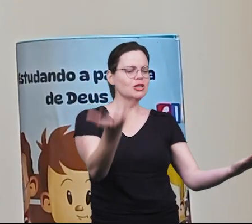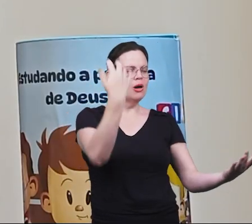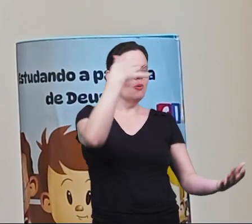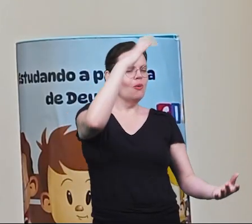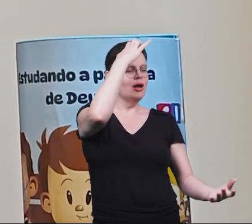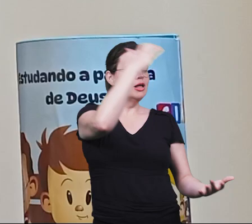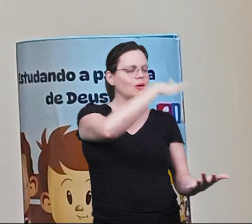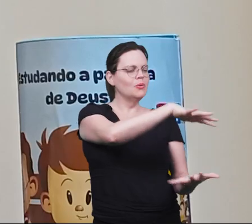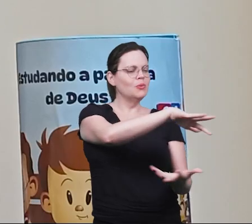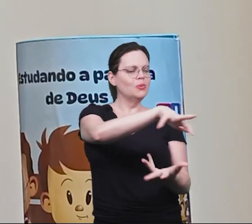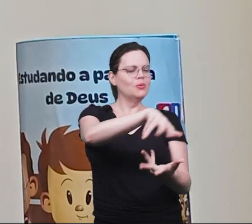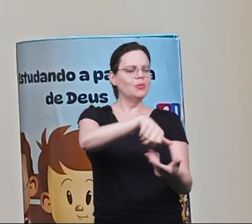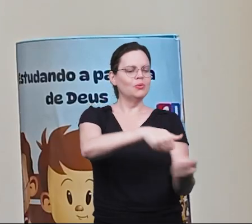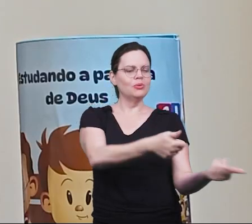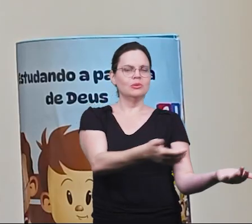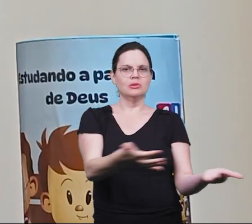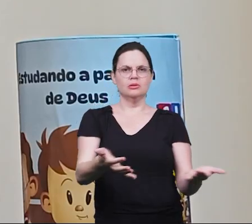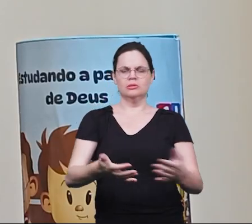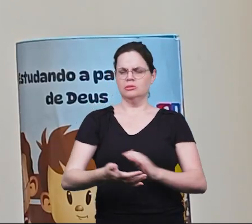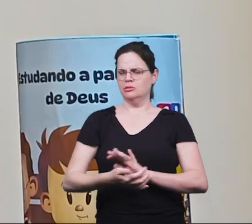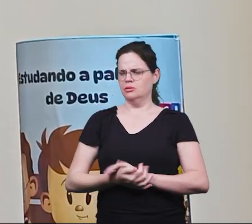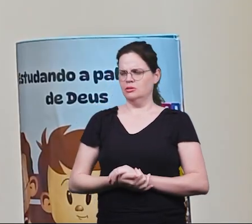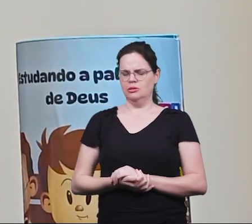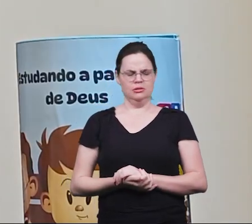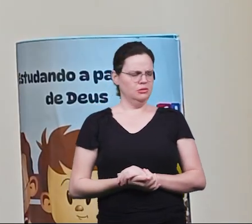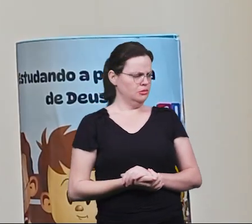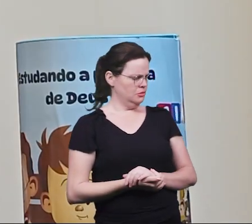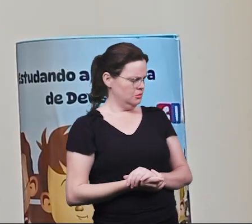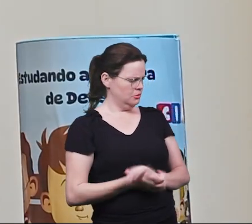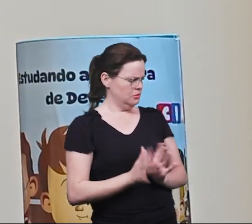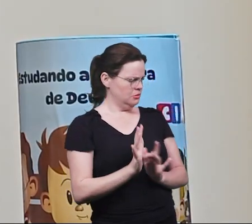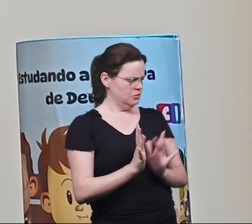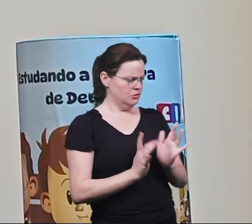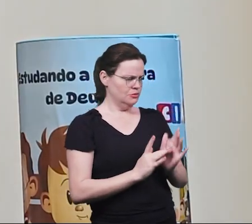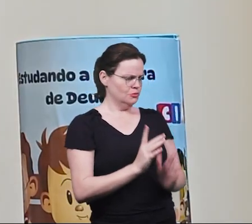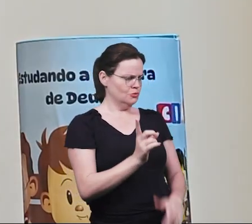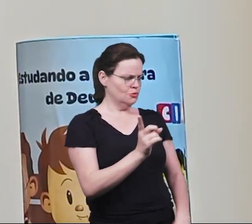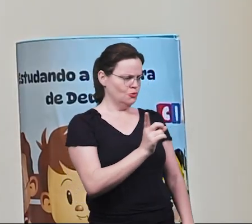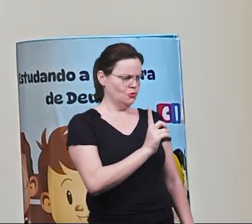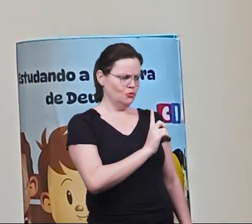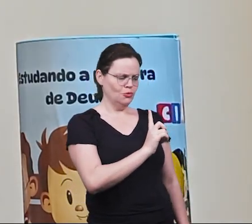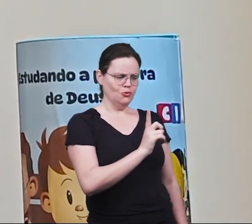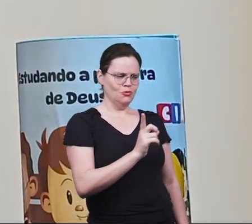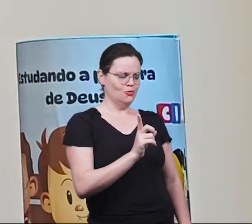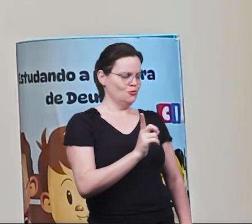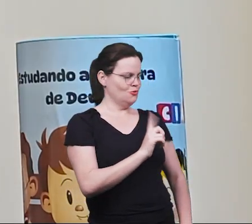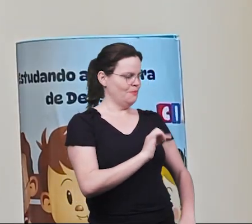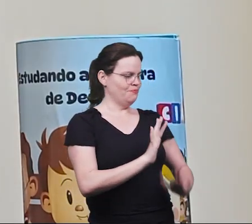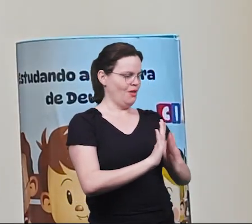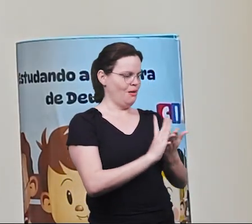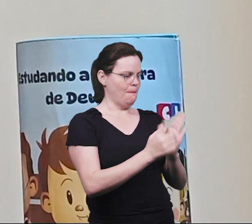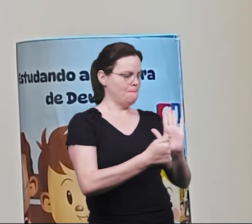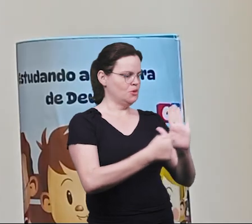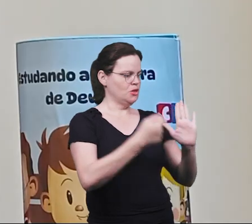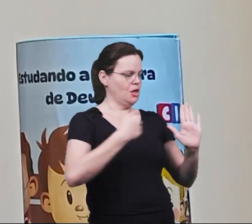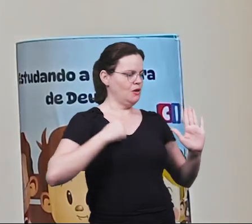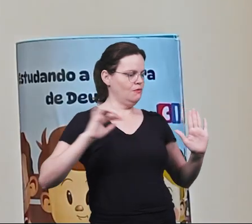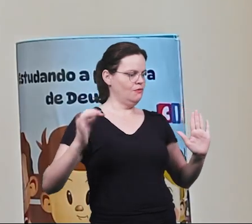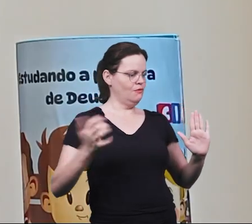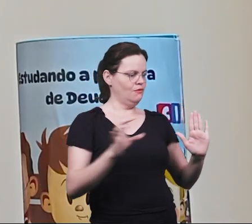todas as coisas serão suas. Mas Jesus respondeu a ele: não, na palavra está